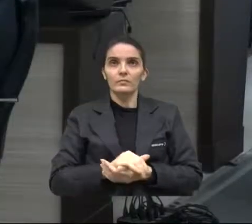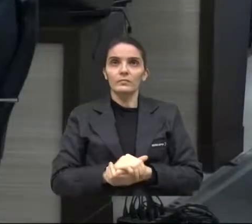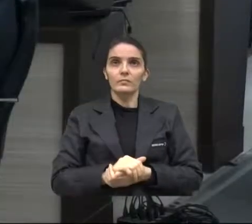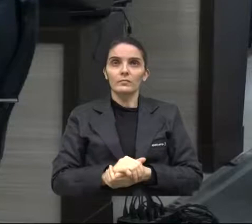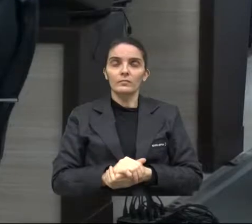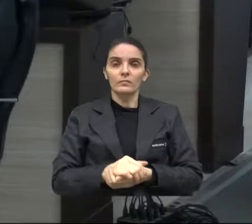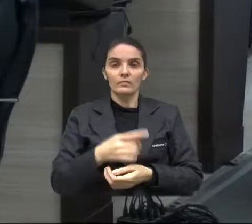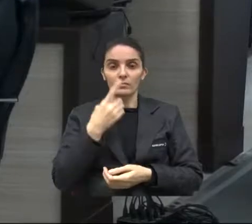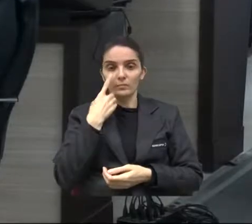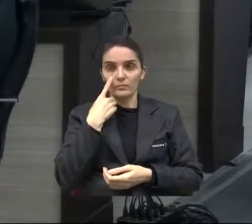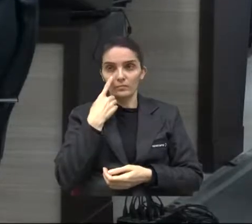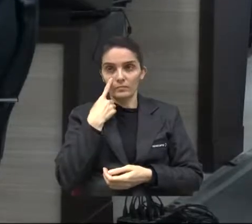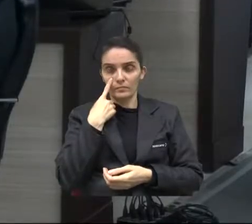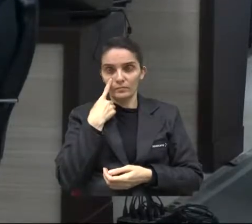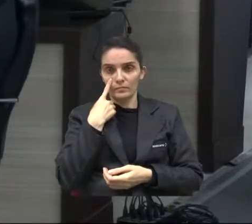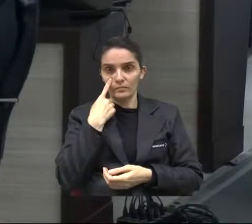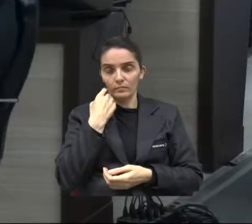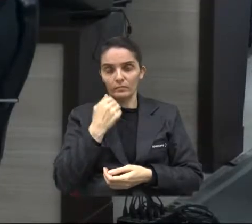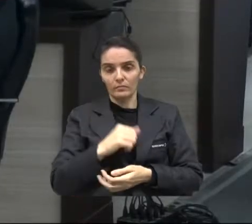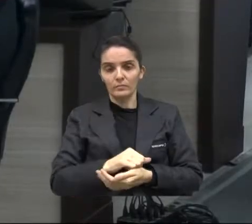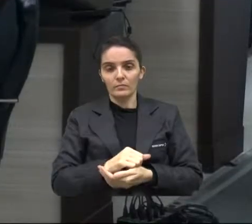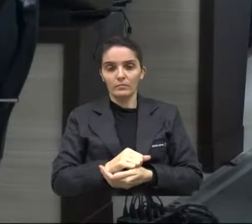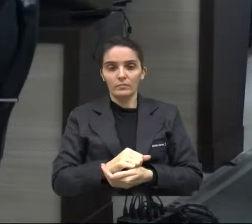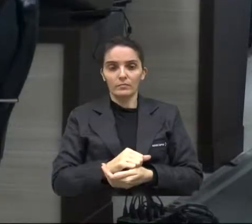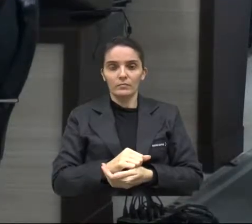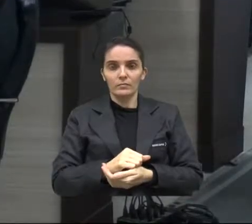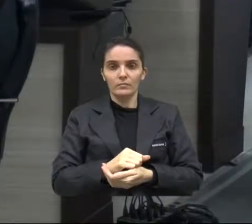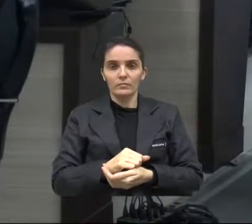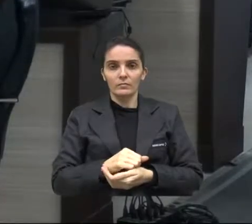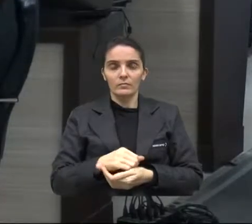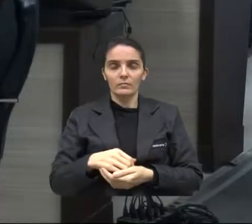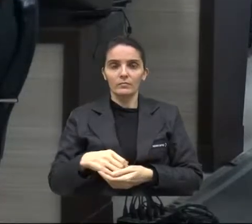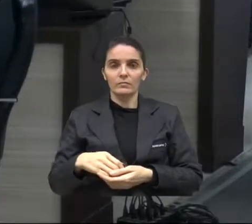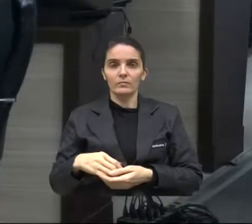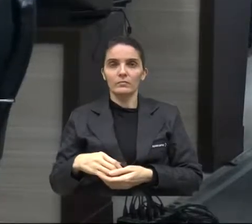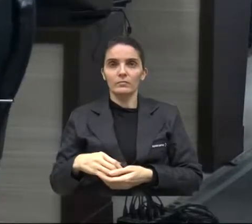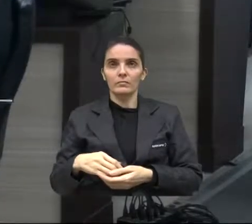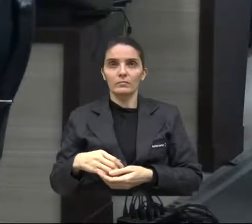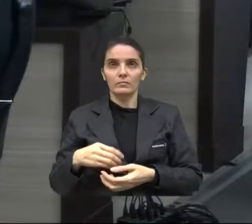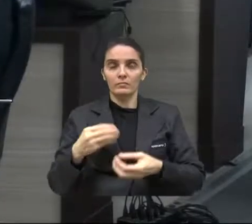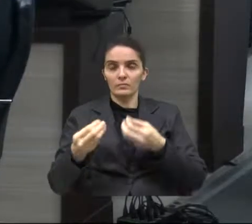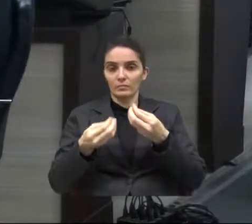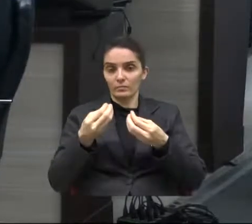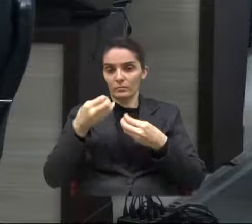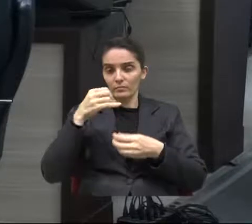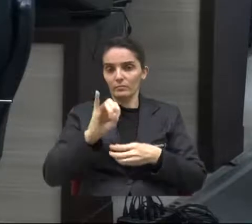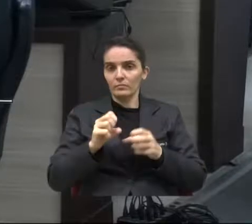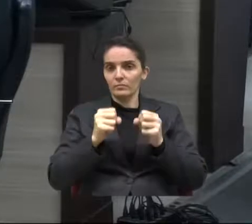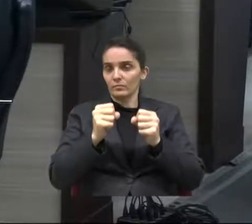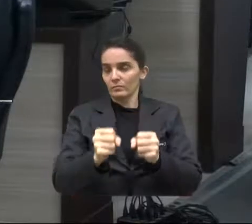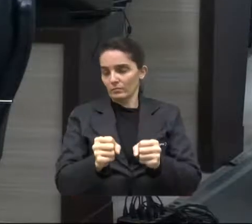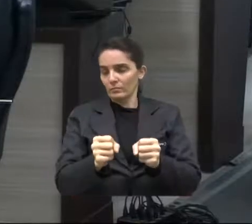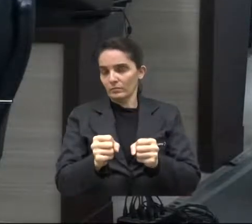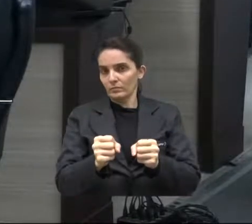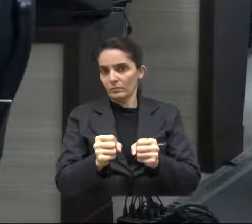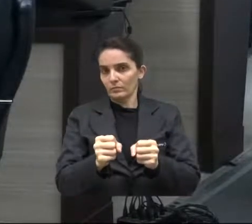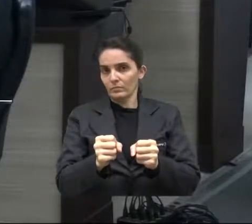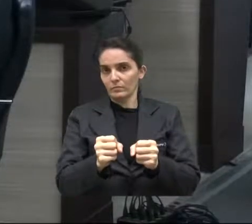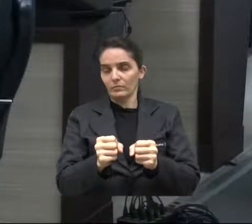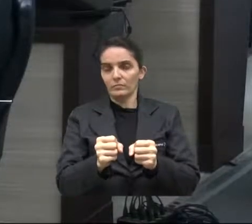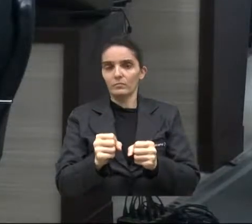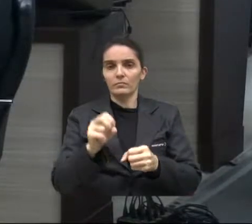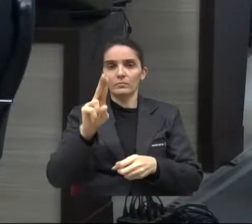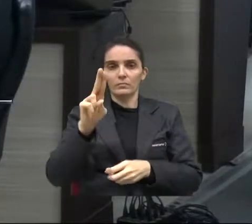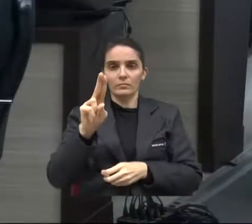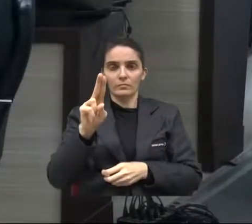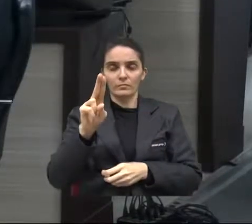vi na lei orgânica do município essa possibilidade de nós termos essa unidade